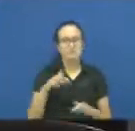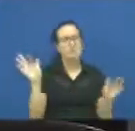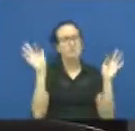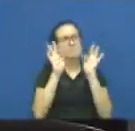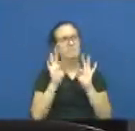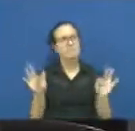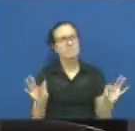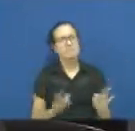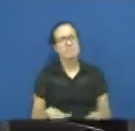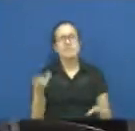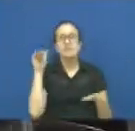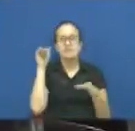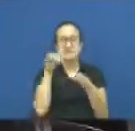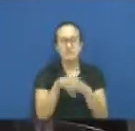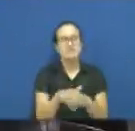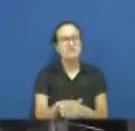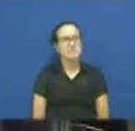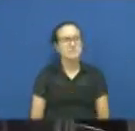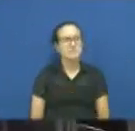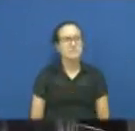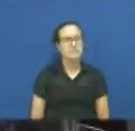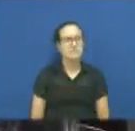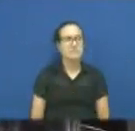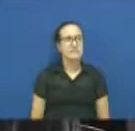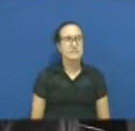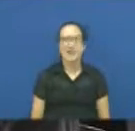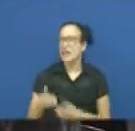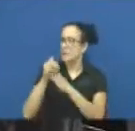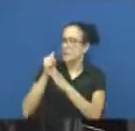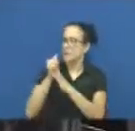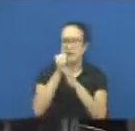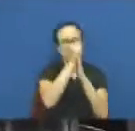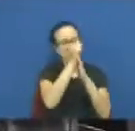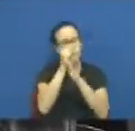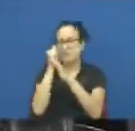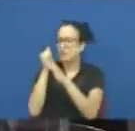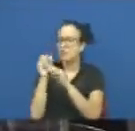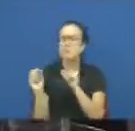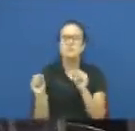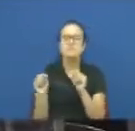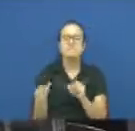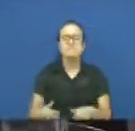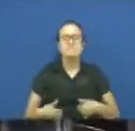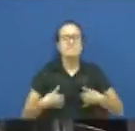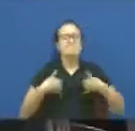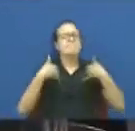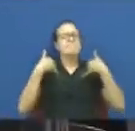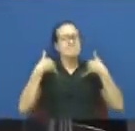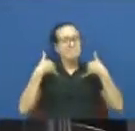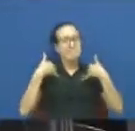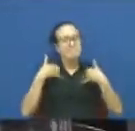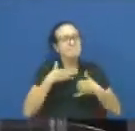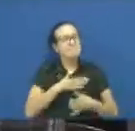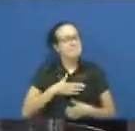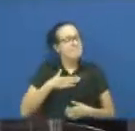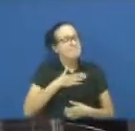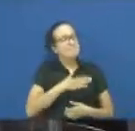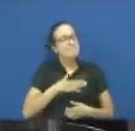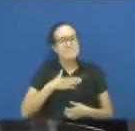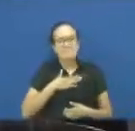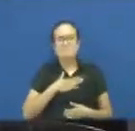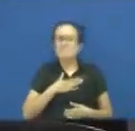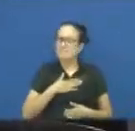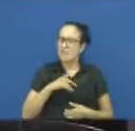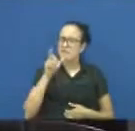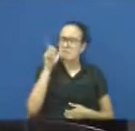uma votação dessa. Às vezes alguém fala, homenagem, homenagem, homenagem, mas que orgulho, que honra falar de uma pessoa tão decente,